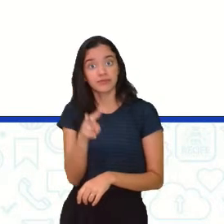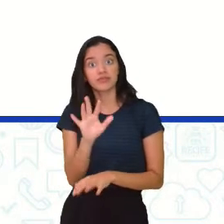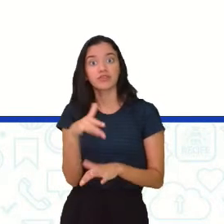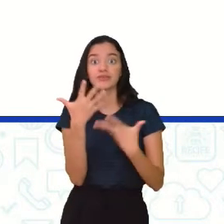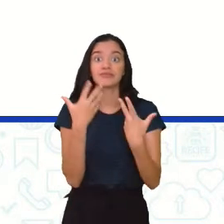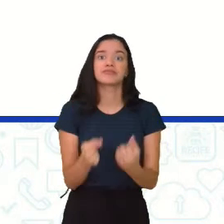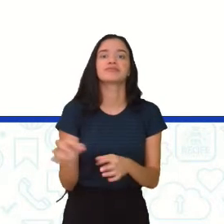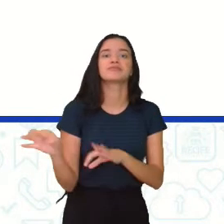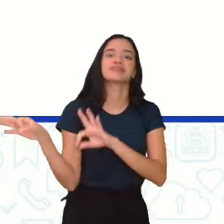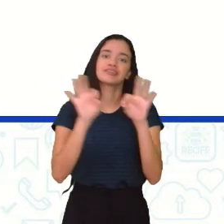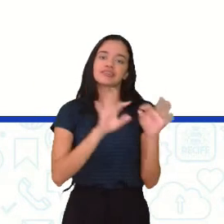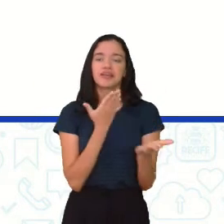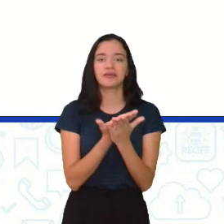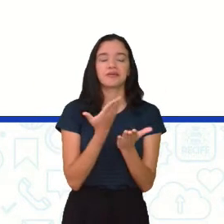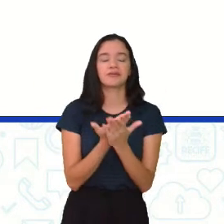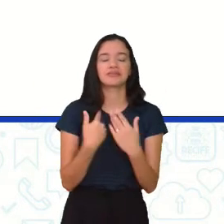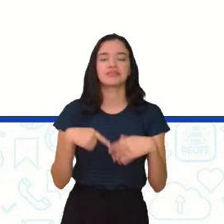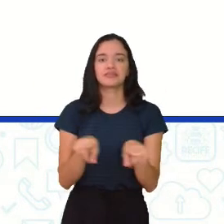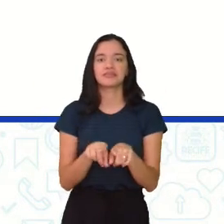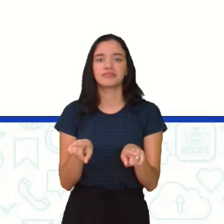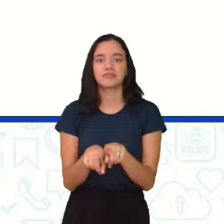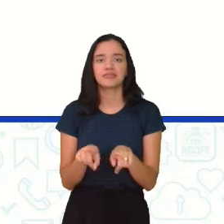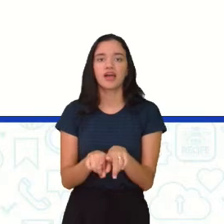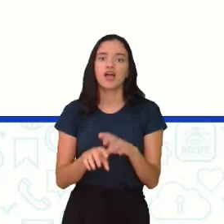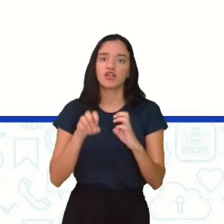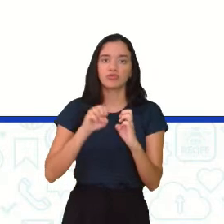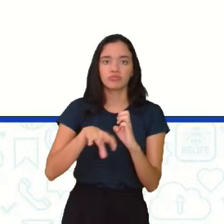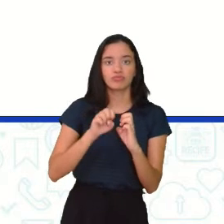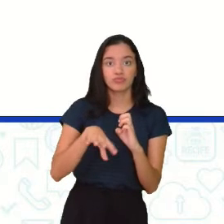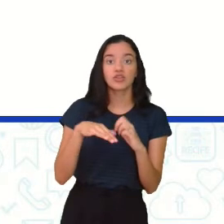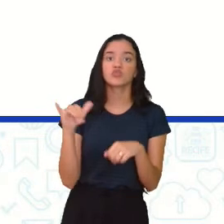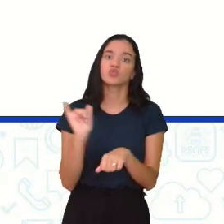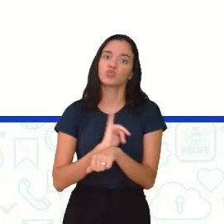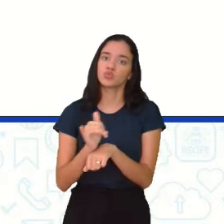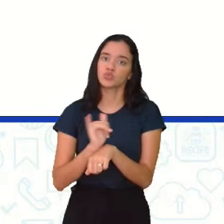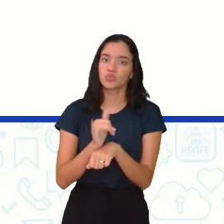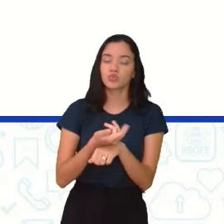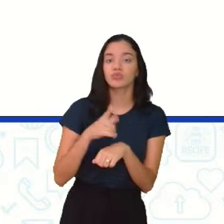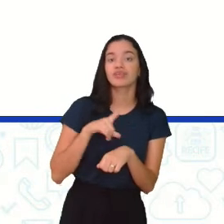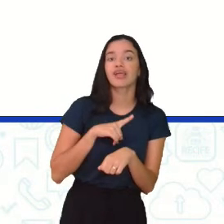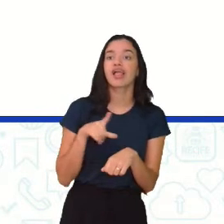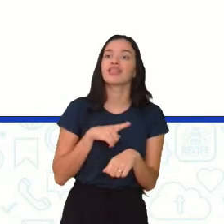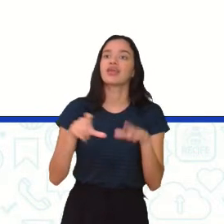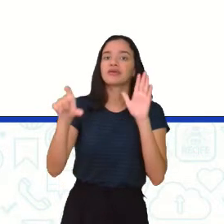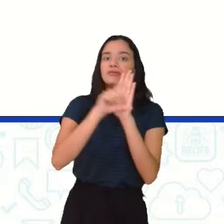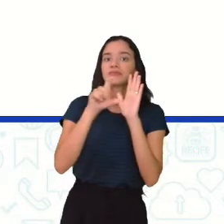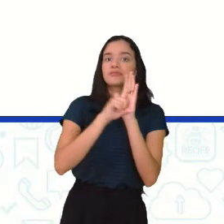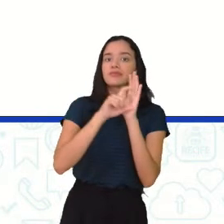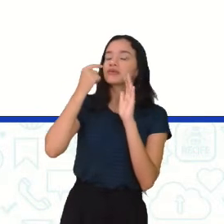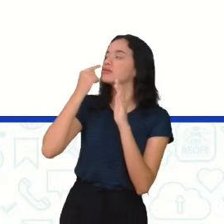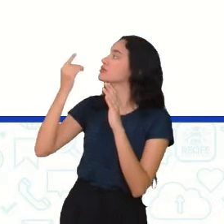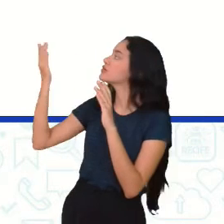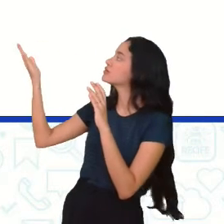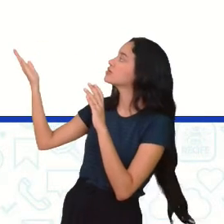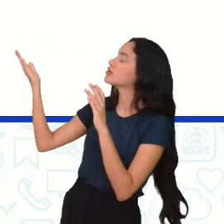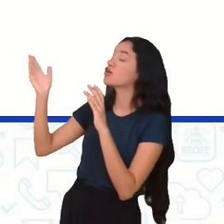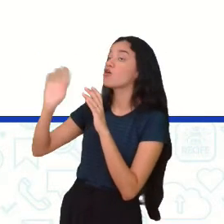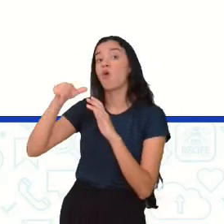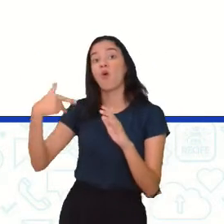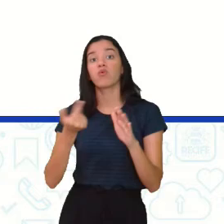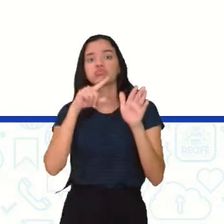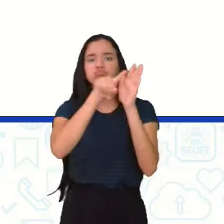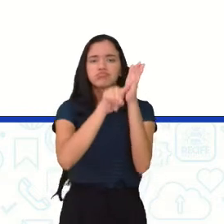vamos lá assistir as aulas também, né? Lá no Educa Recife, no YouTube, tem um QR Code aí, ou você coloca na barra de